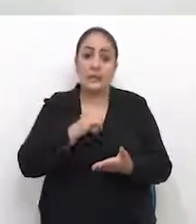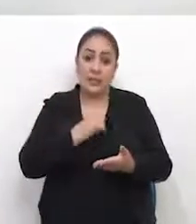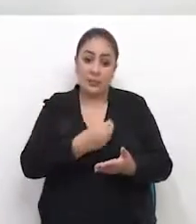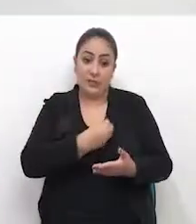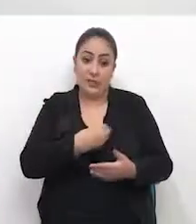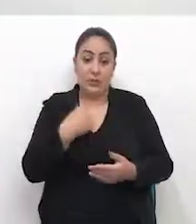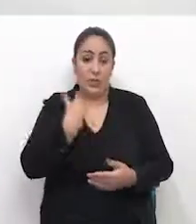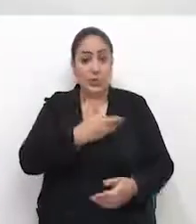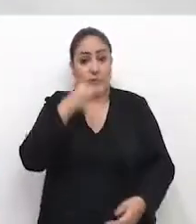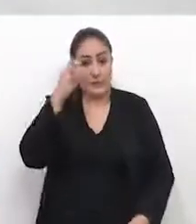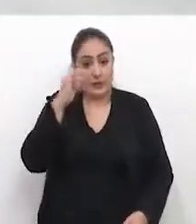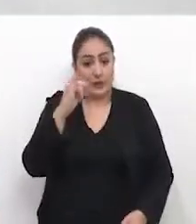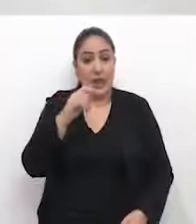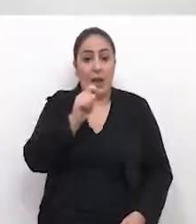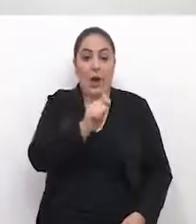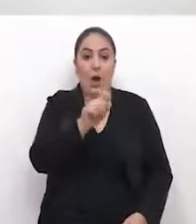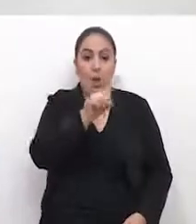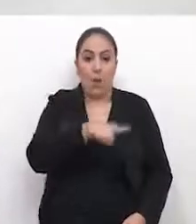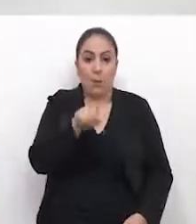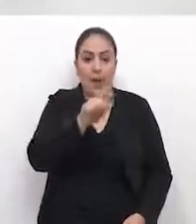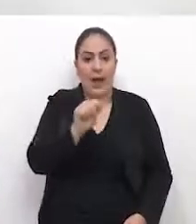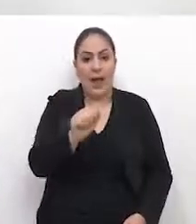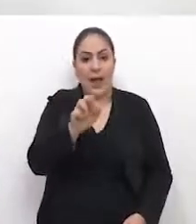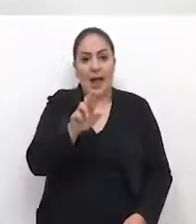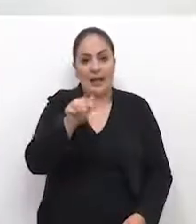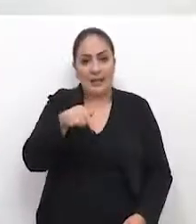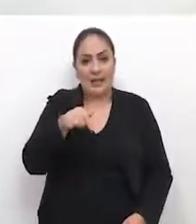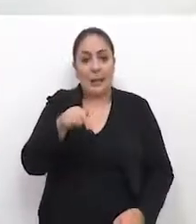do nosso Instagram,